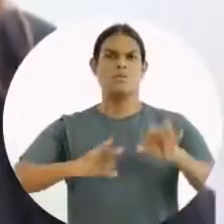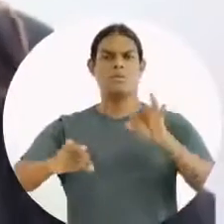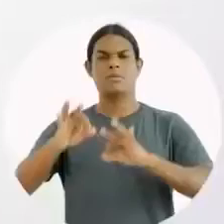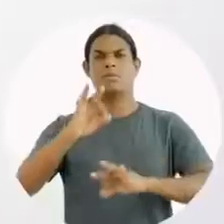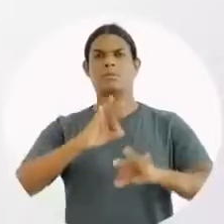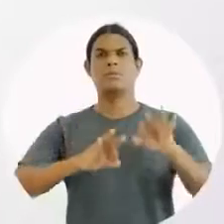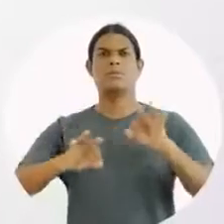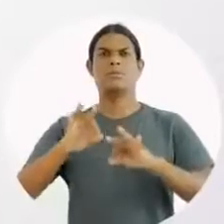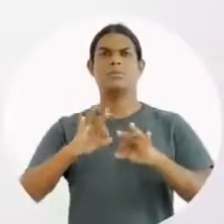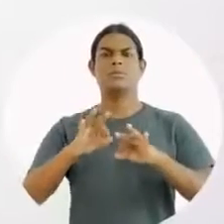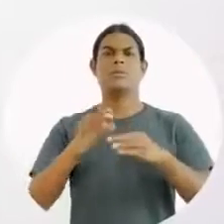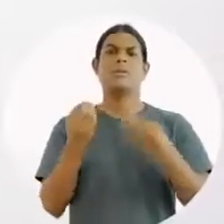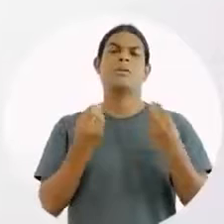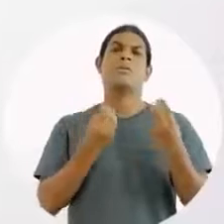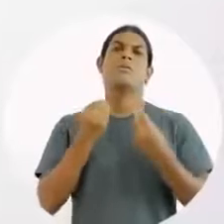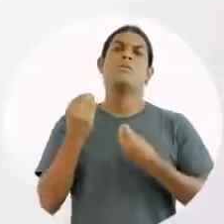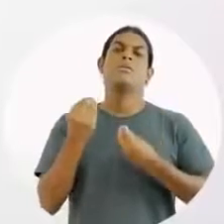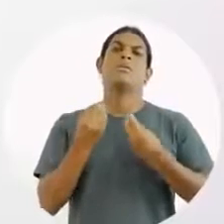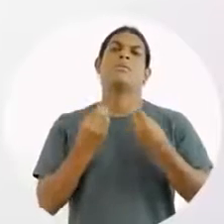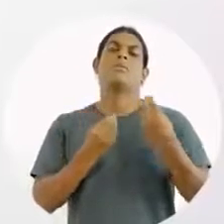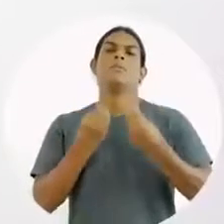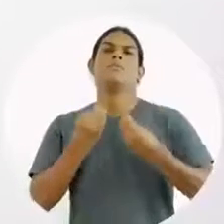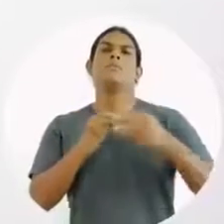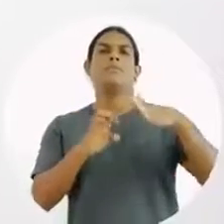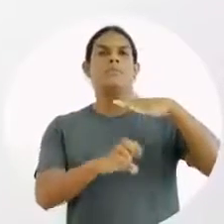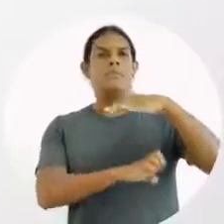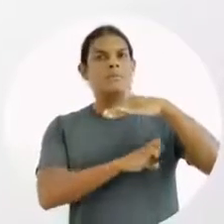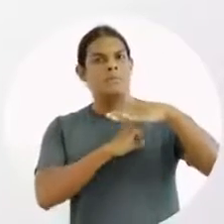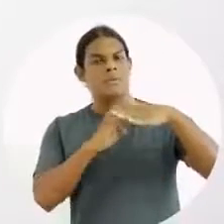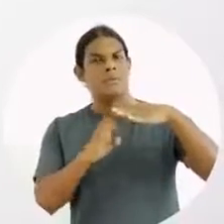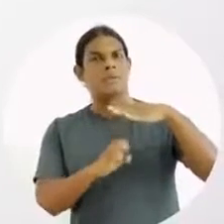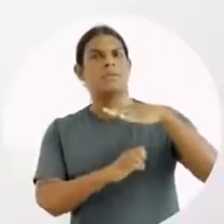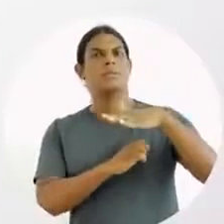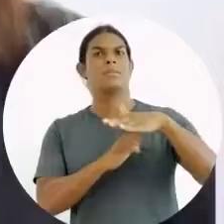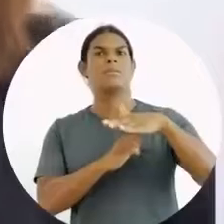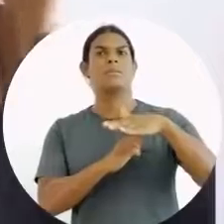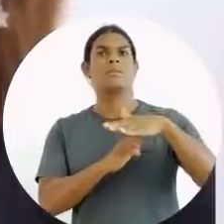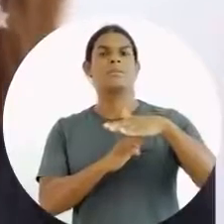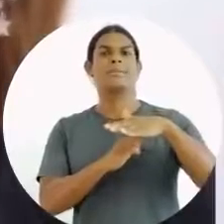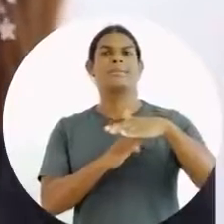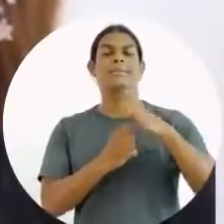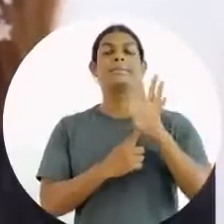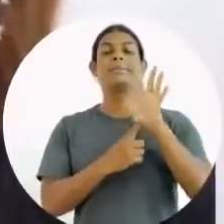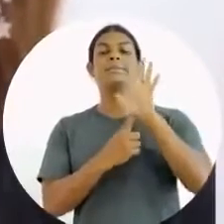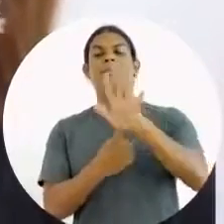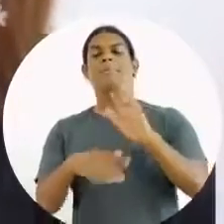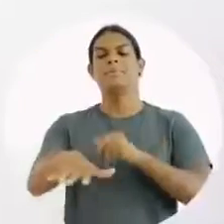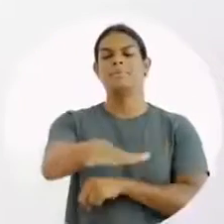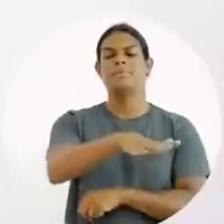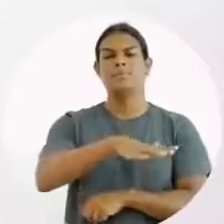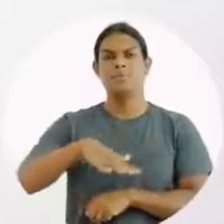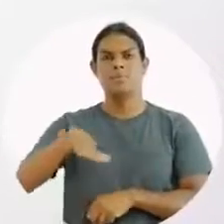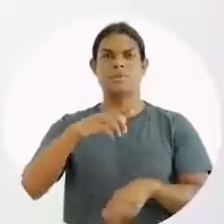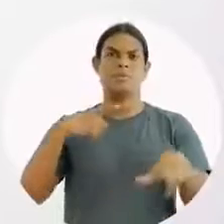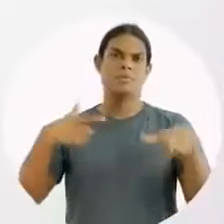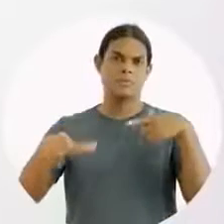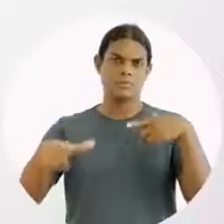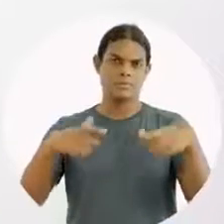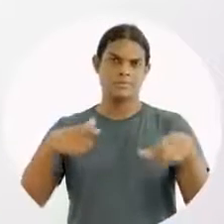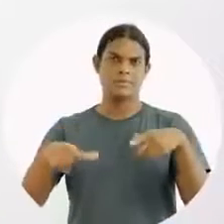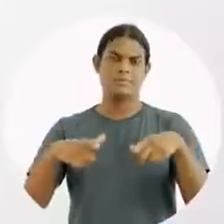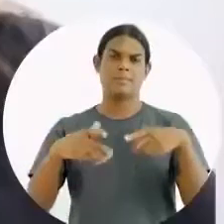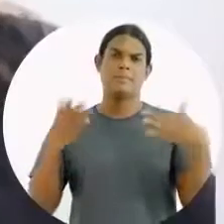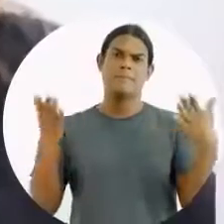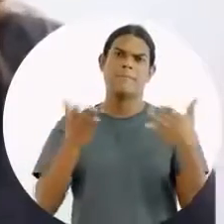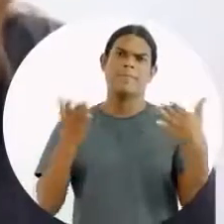ambiente organizacional é como aquela empresa, aquela organização, ela se coloca no mercado. E aí hoje, dentro